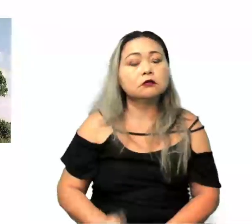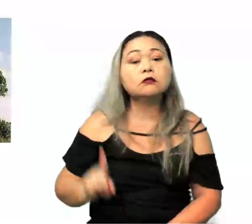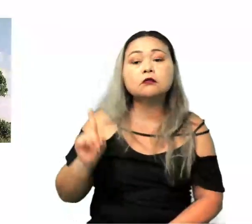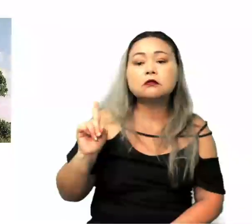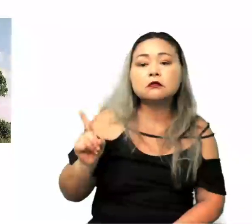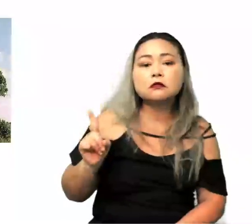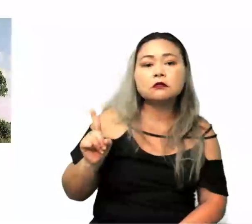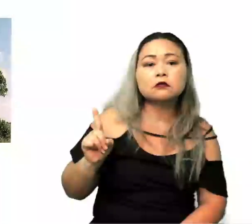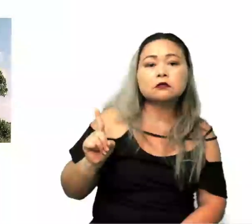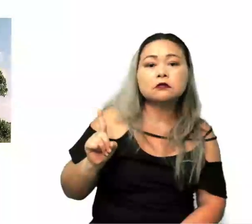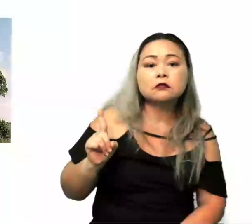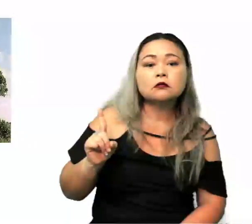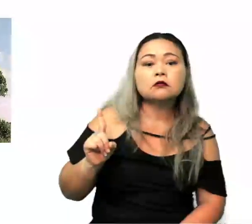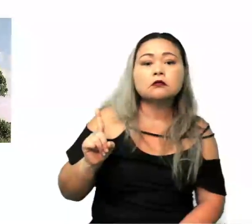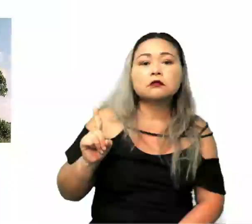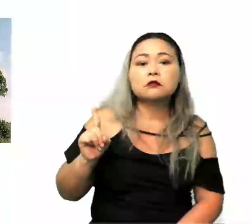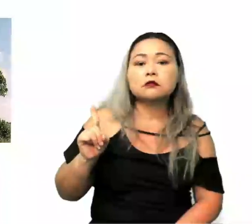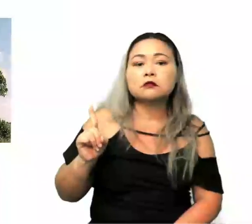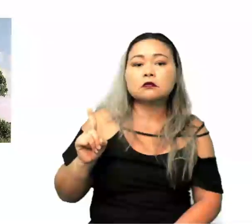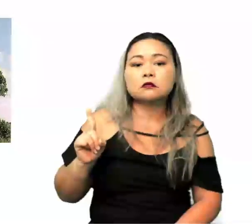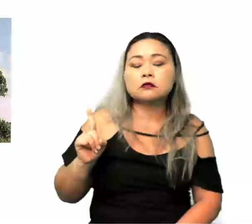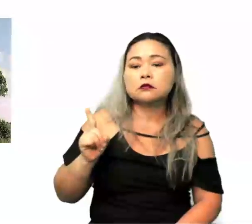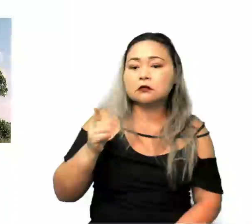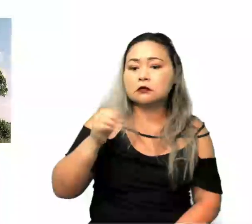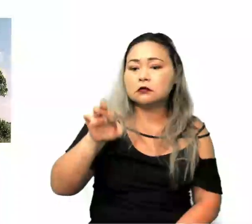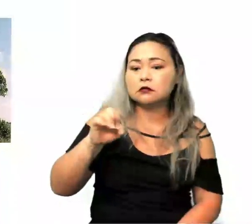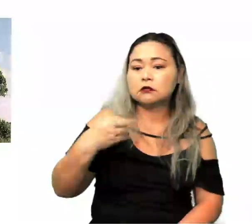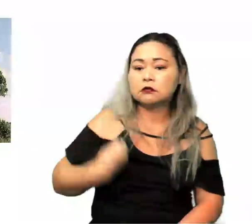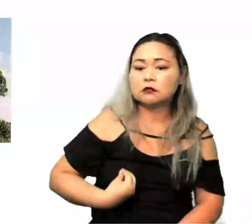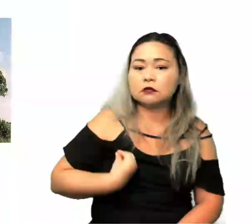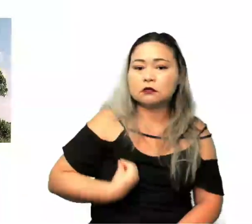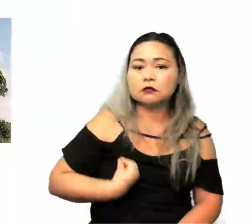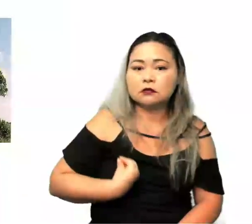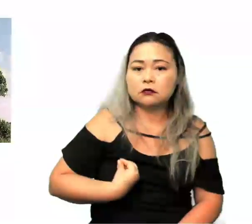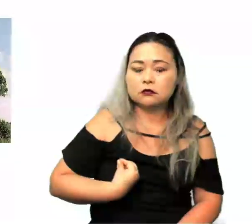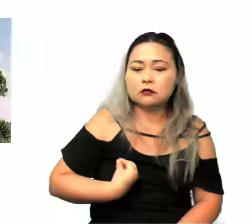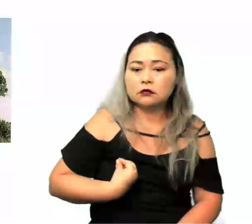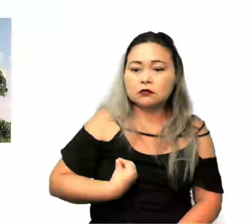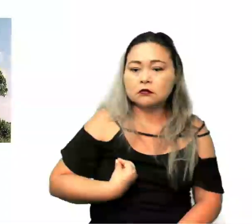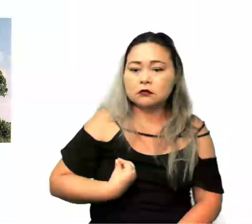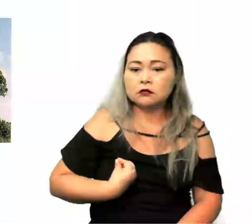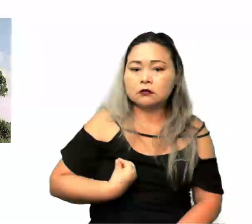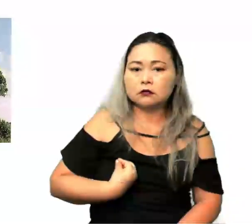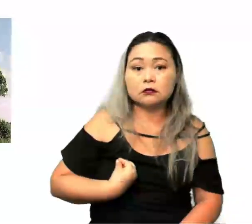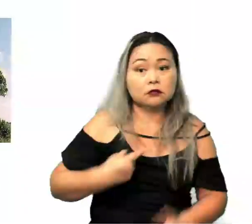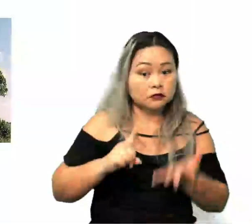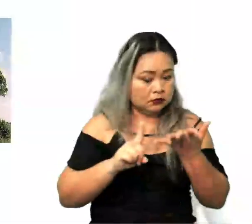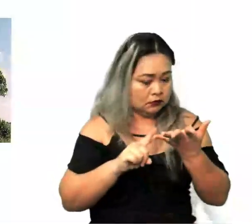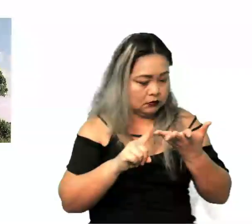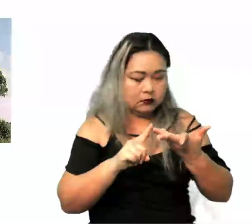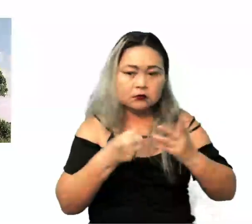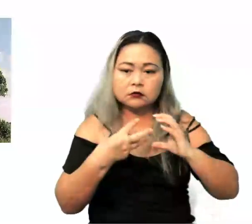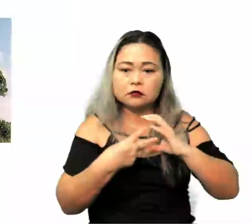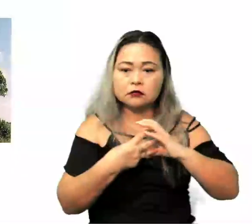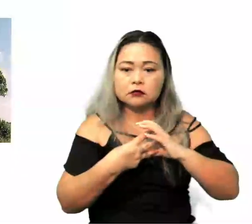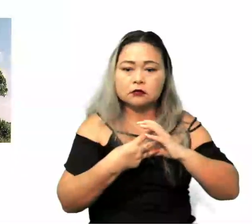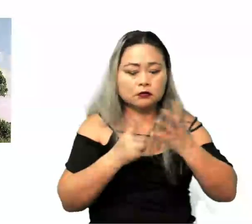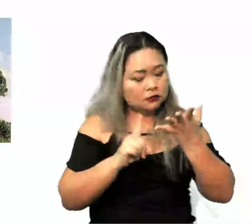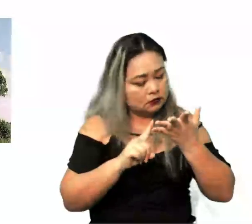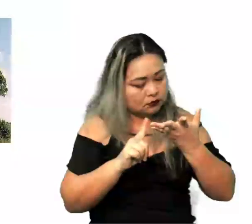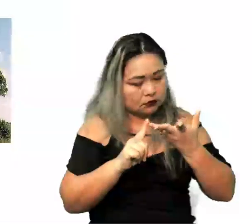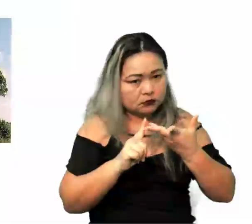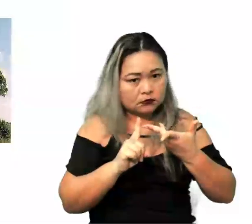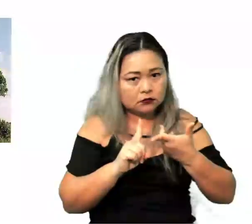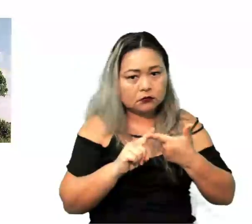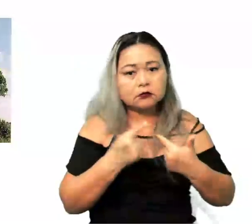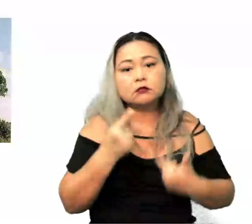E aí a gente tem os seres formados por células, né? Por várias células, inúmeras células,